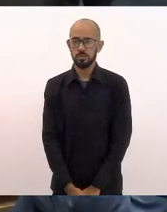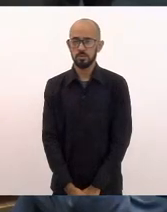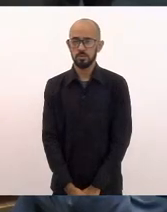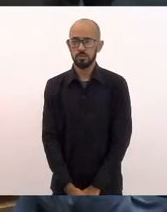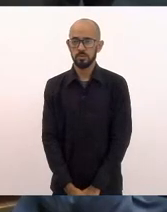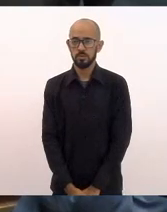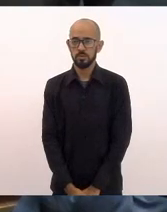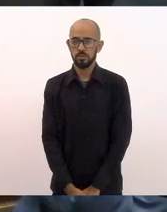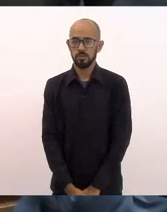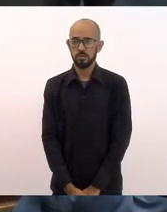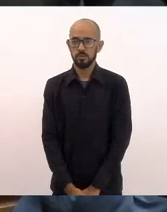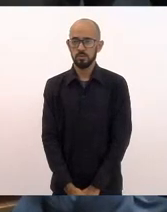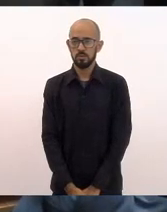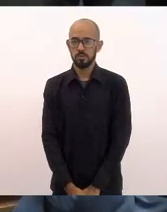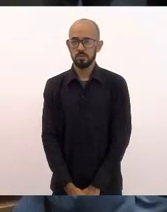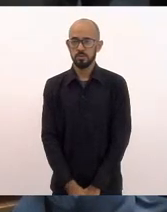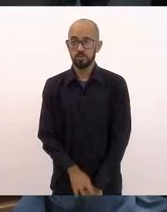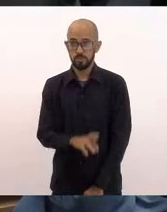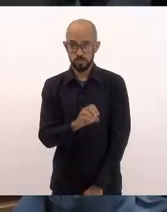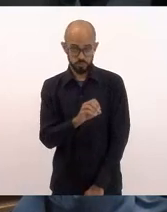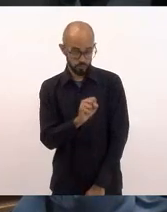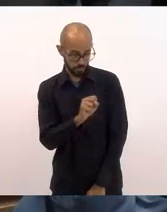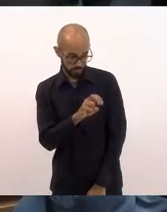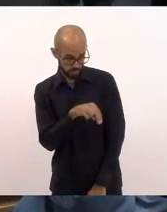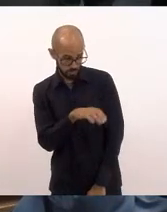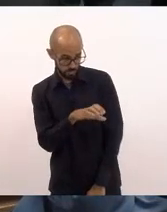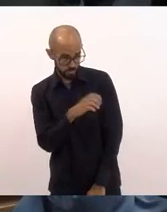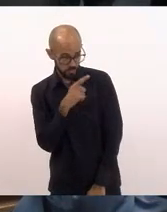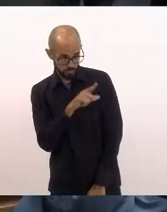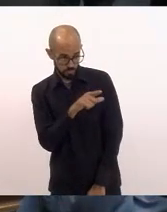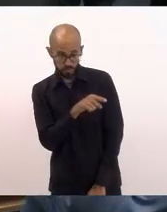Tá da Rosane, conseguiu? Já, ok.